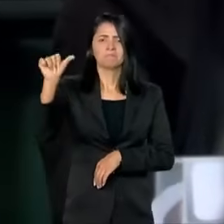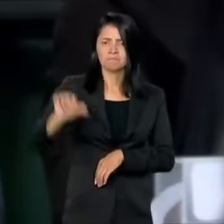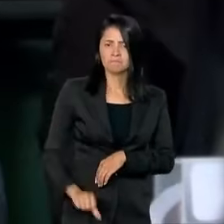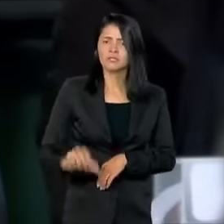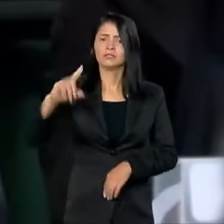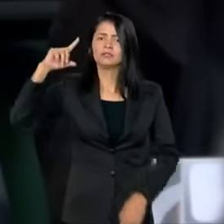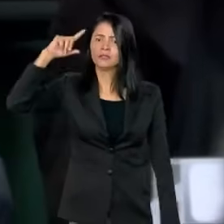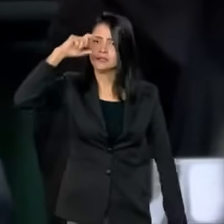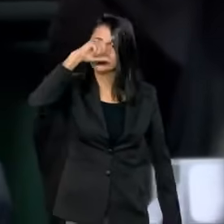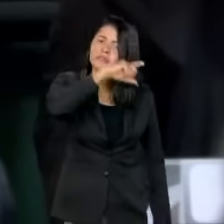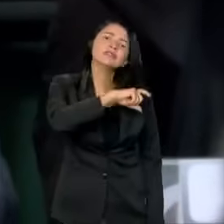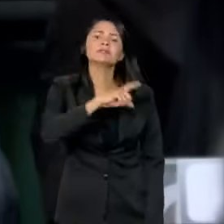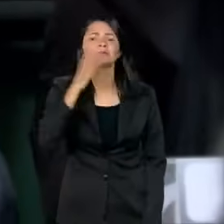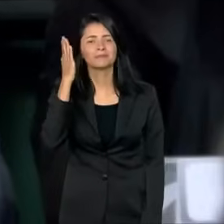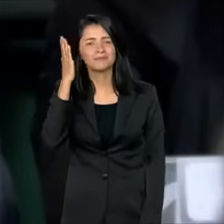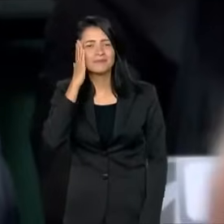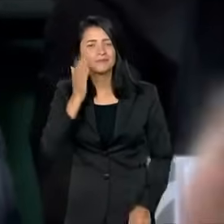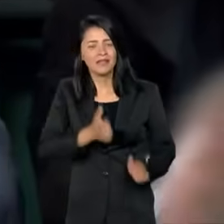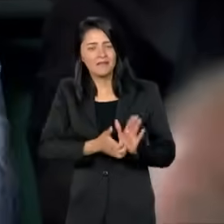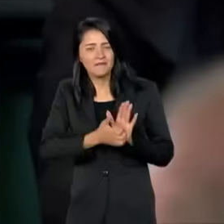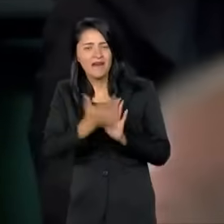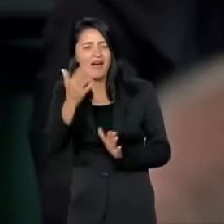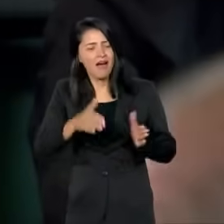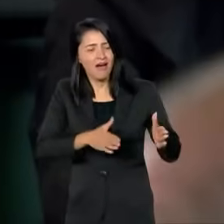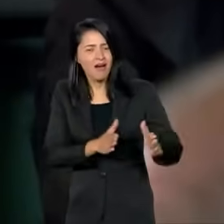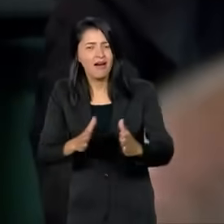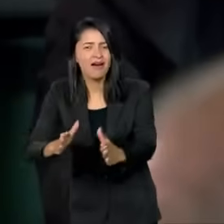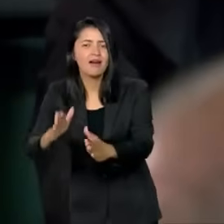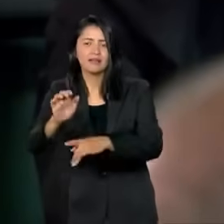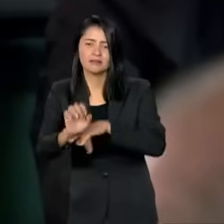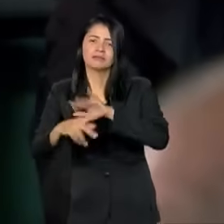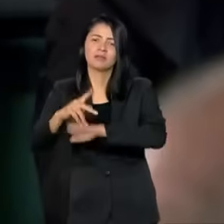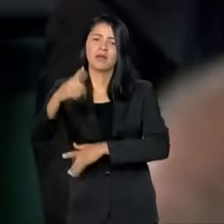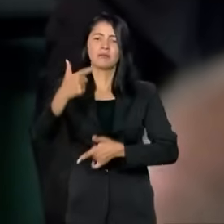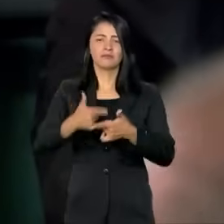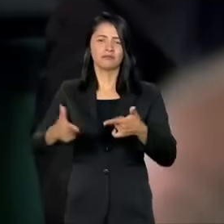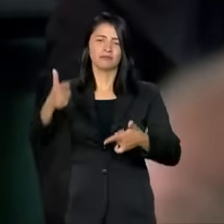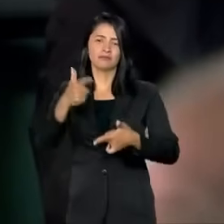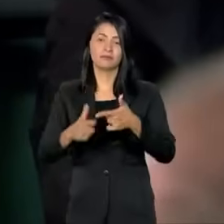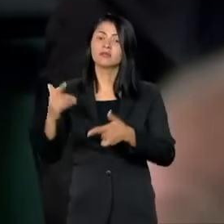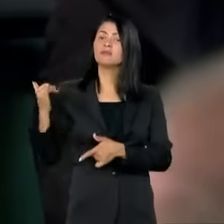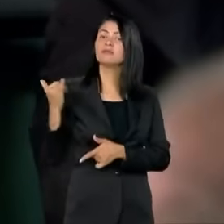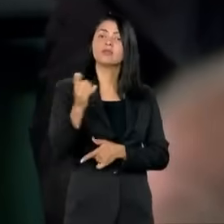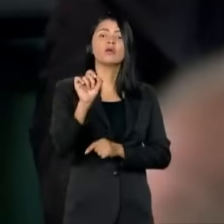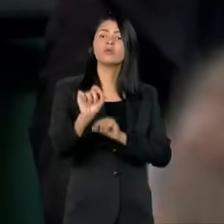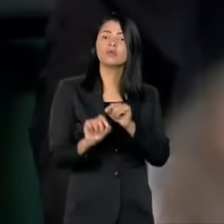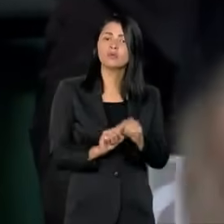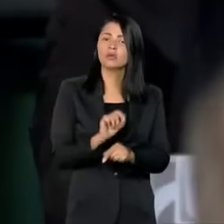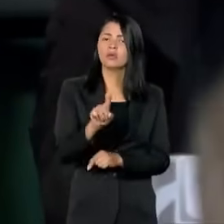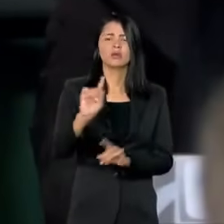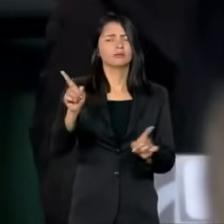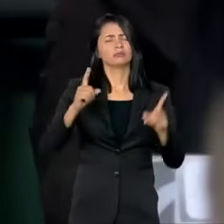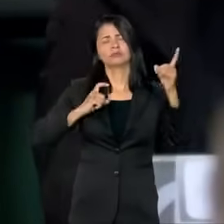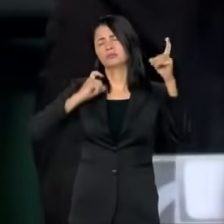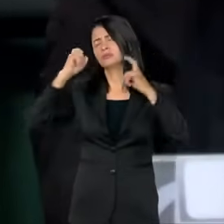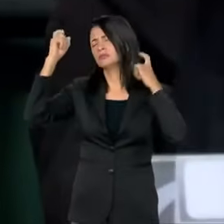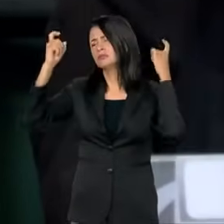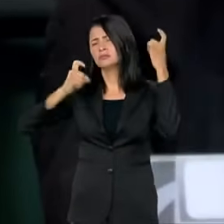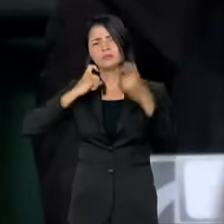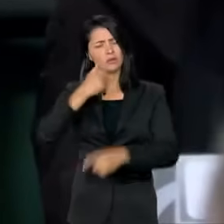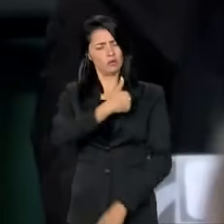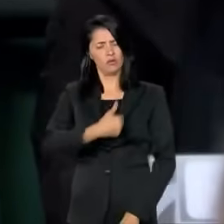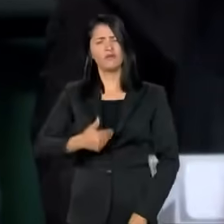E eu sei que tem muitas estradas estaduais que estão com problema. Então, eu quero lhe dizer que não fique preocupado que o